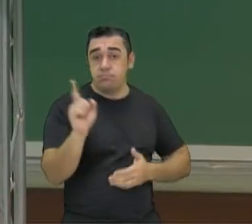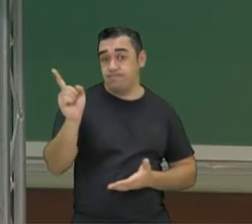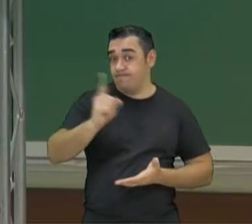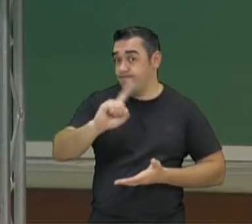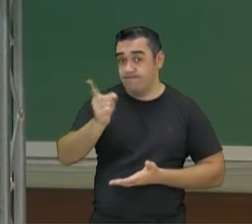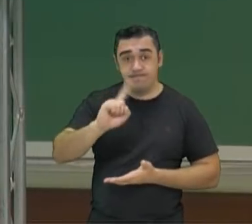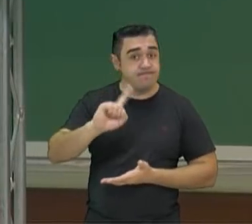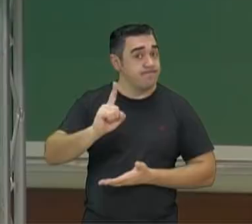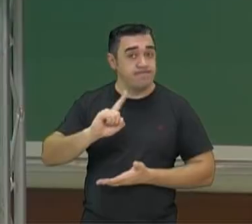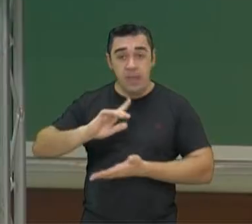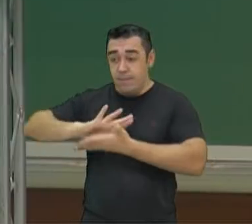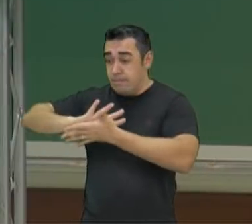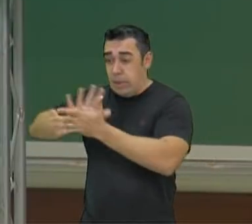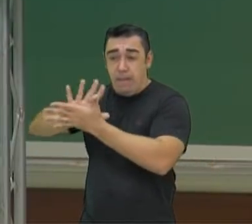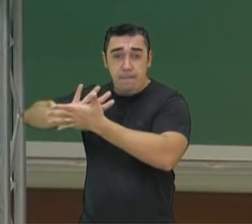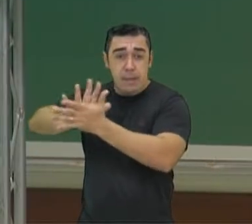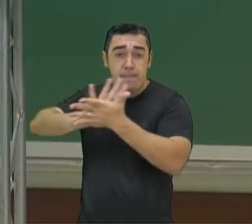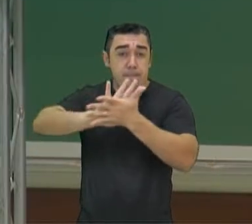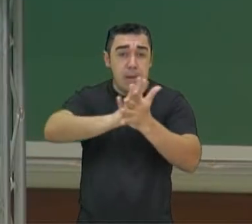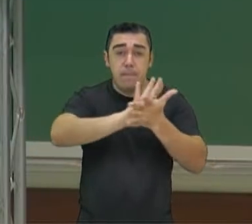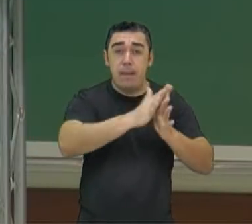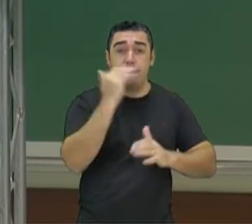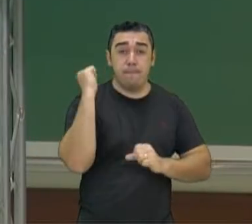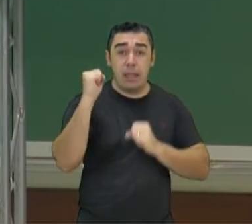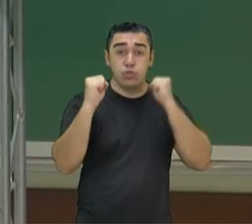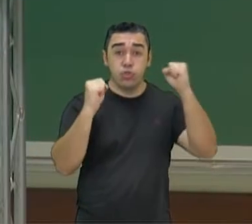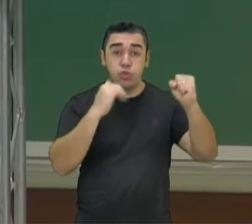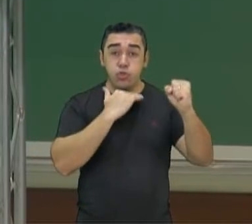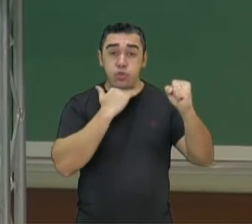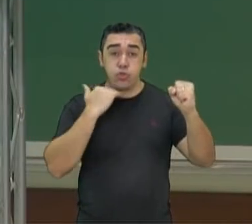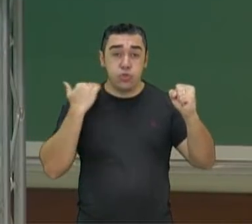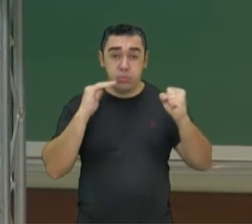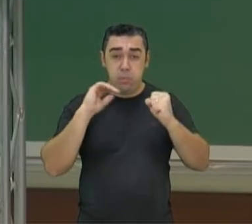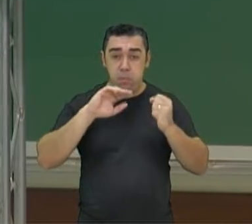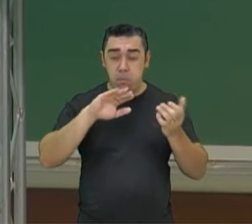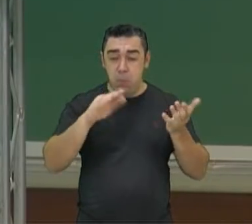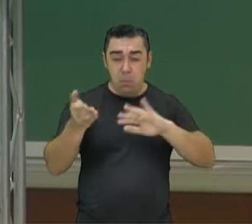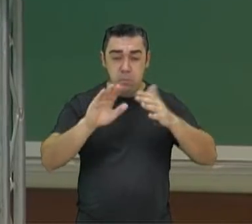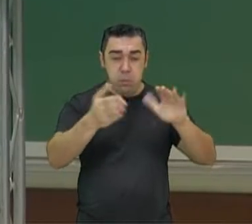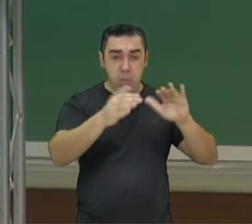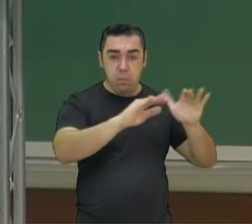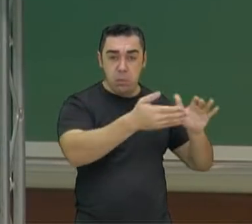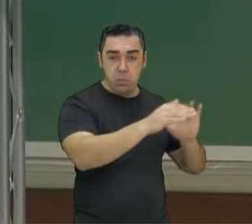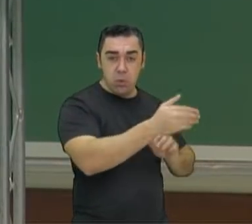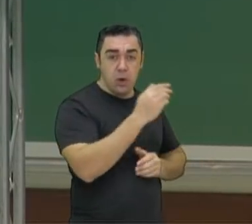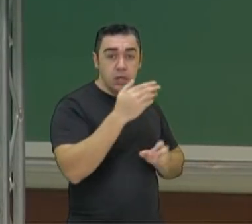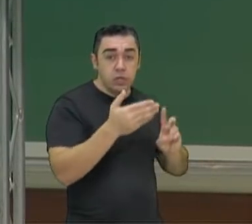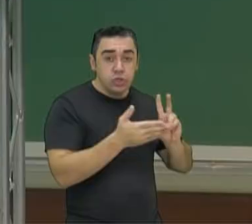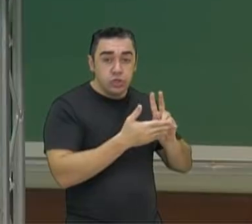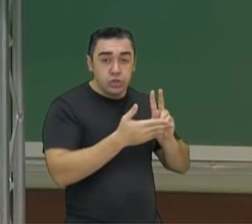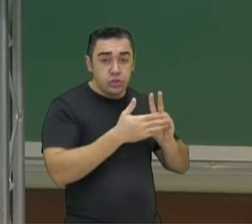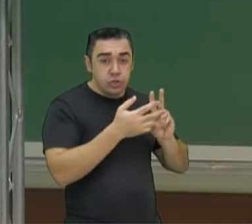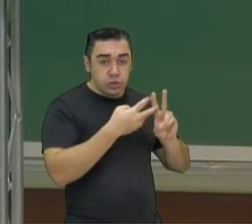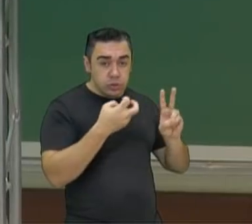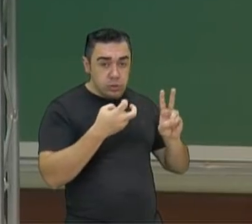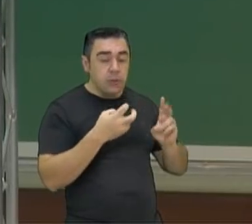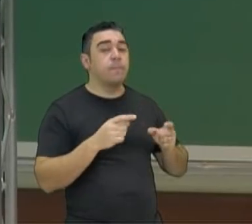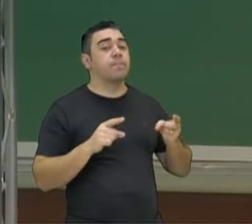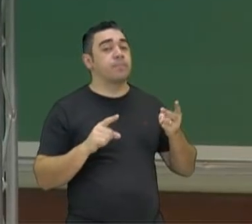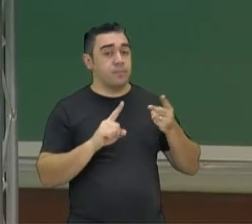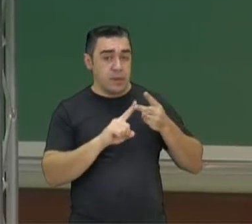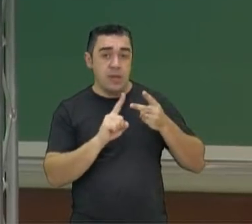uma chacina. Indígenas, seres humanos, trataram como bichos, né? E, além disso, dominaram